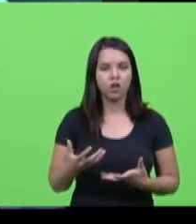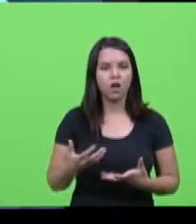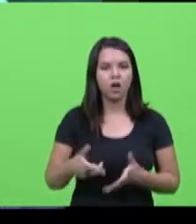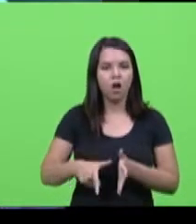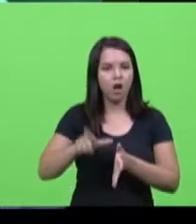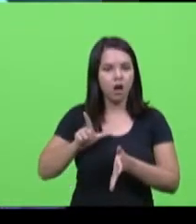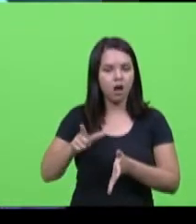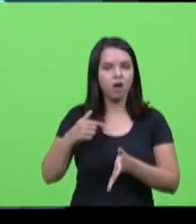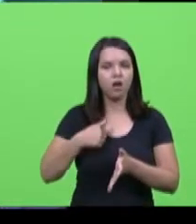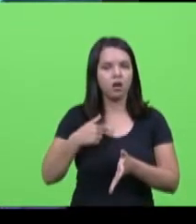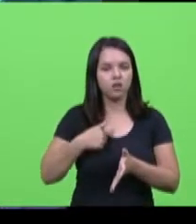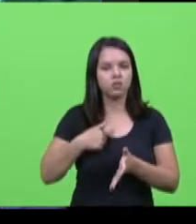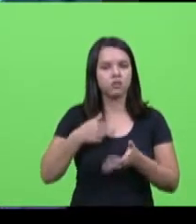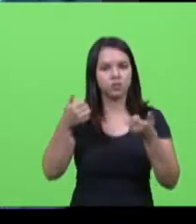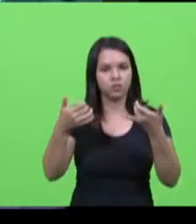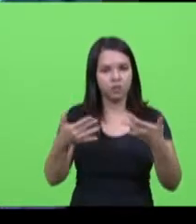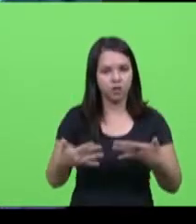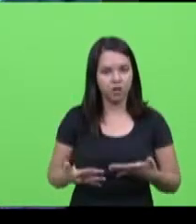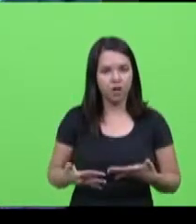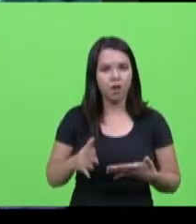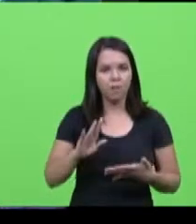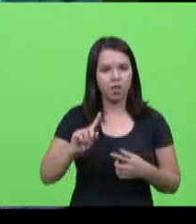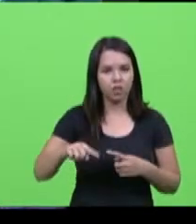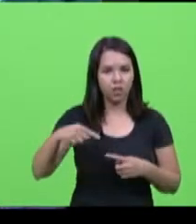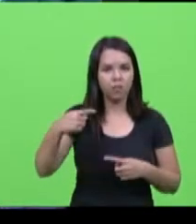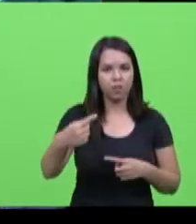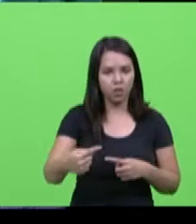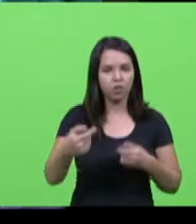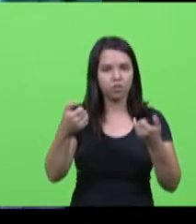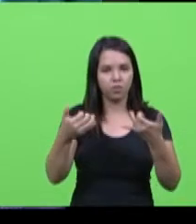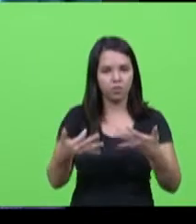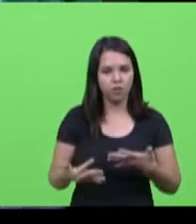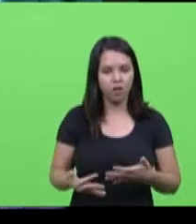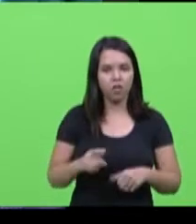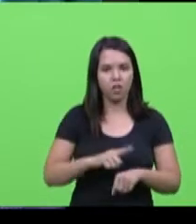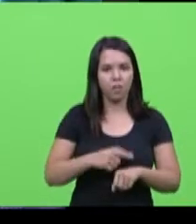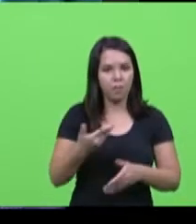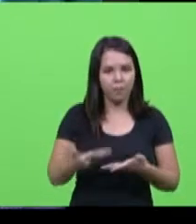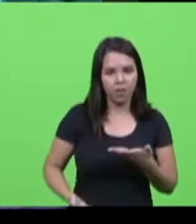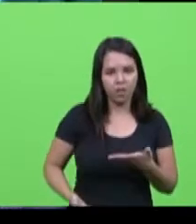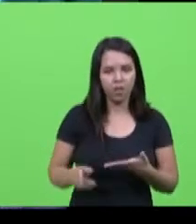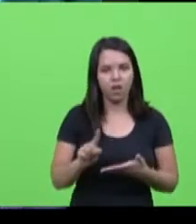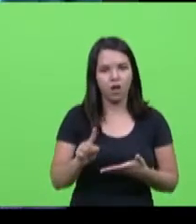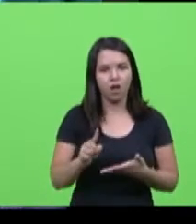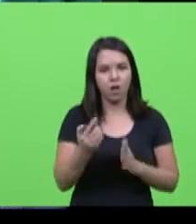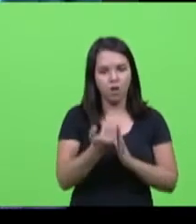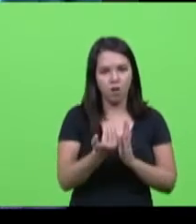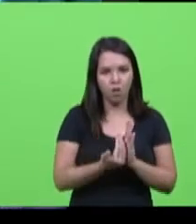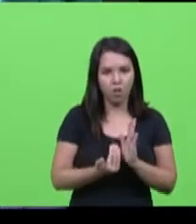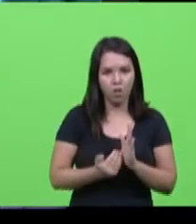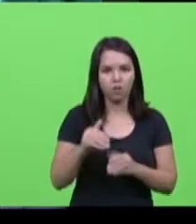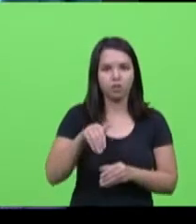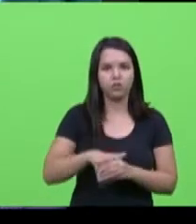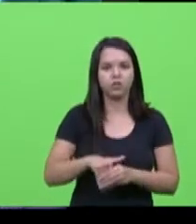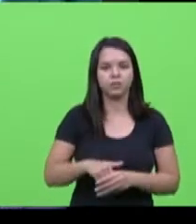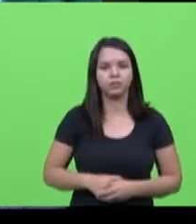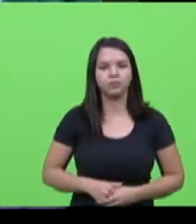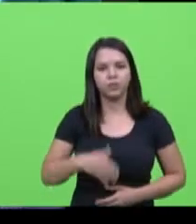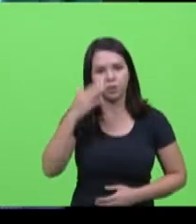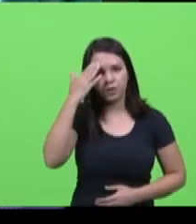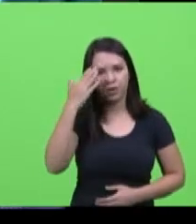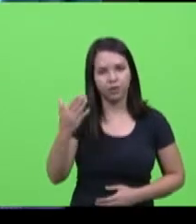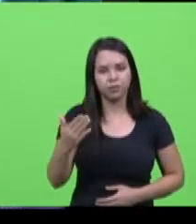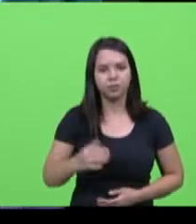antes, mas eu me manifesto depois para não perdermos tempo agora nessa ordem de votação. Muito obrigado, deputado